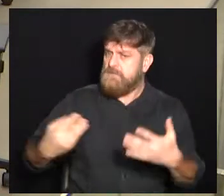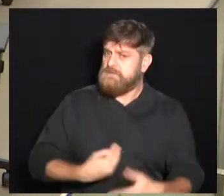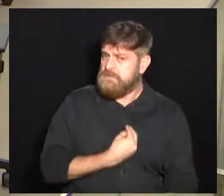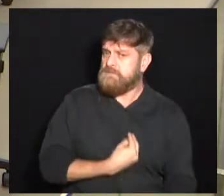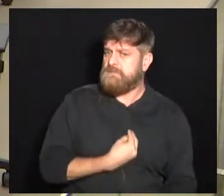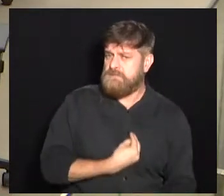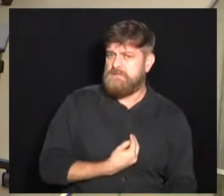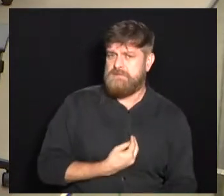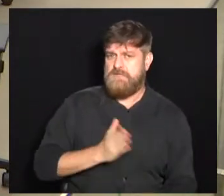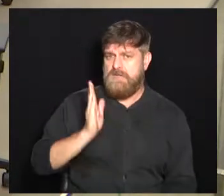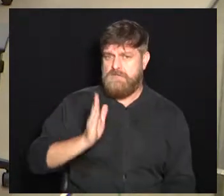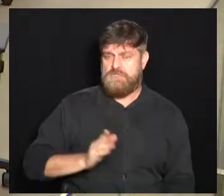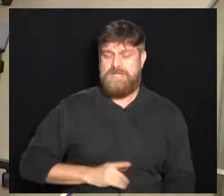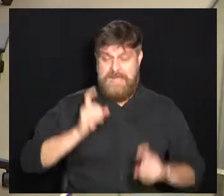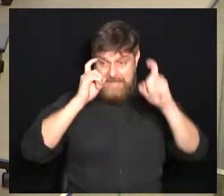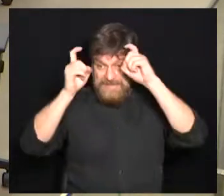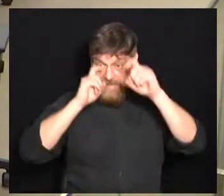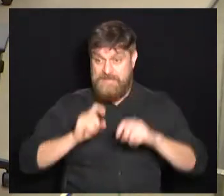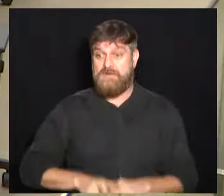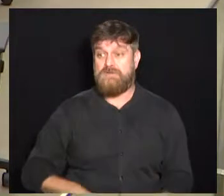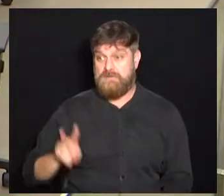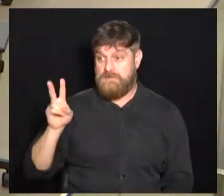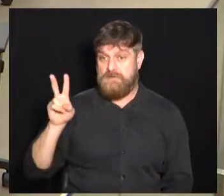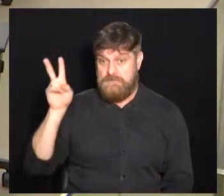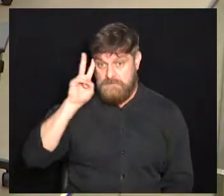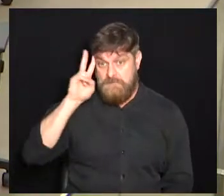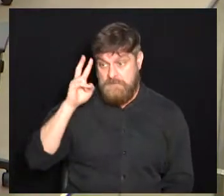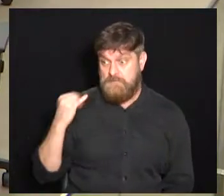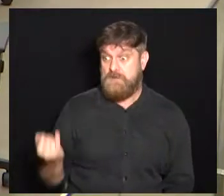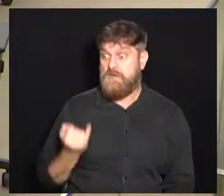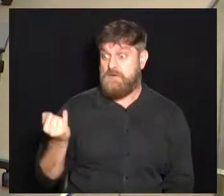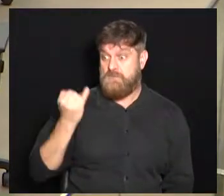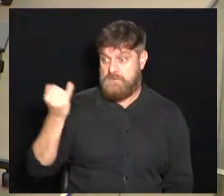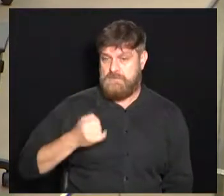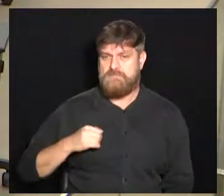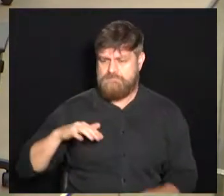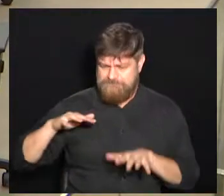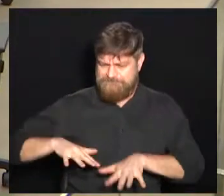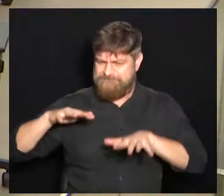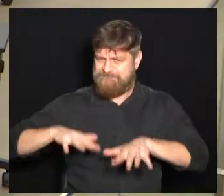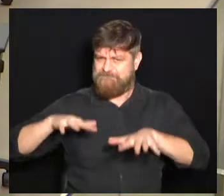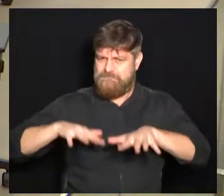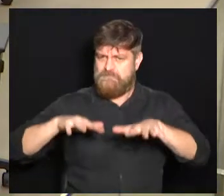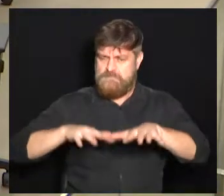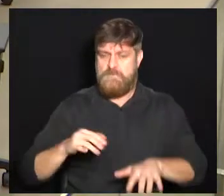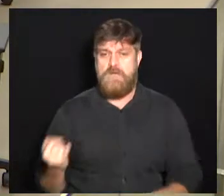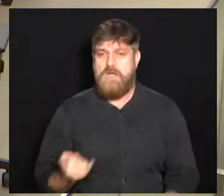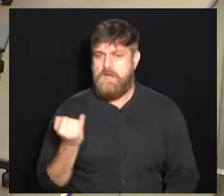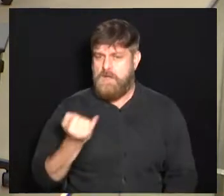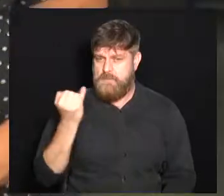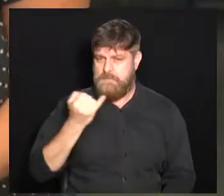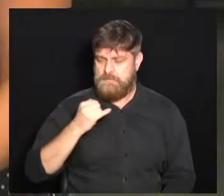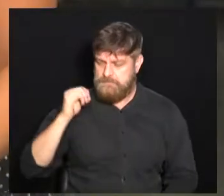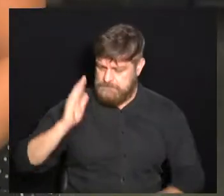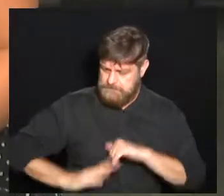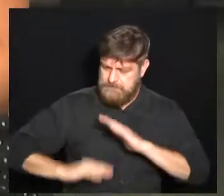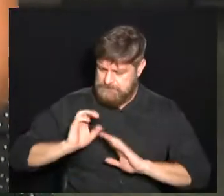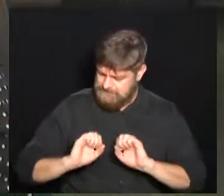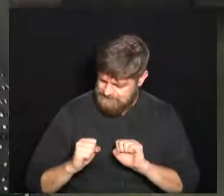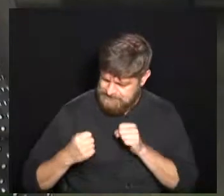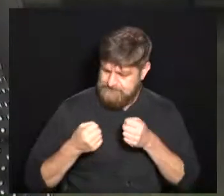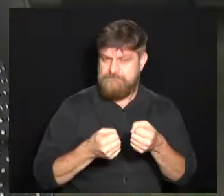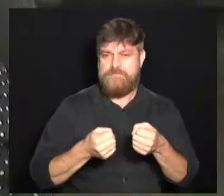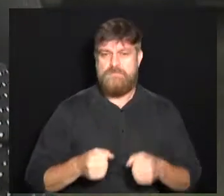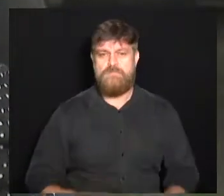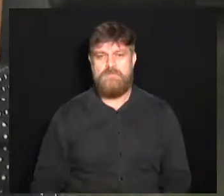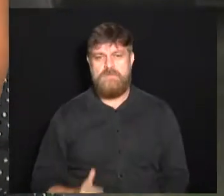Já foi muito importante na sessão, é fundamental essa mobilização que vocês estão fazendo.